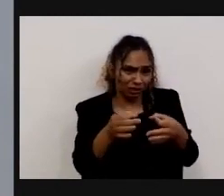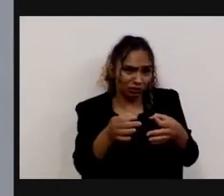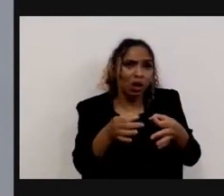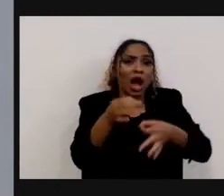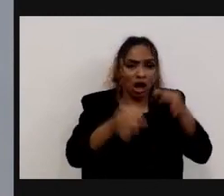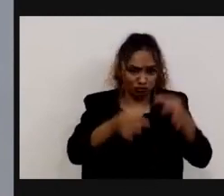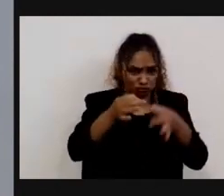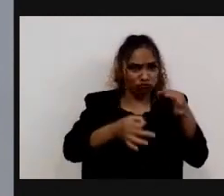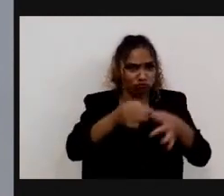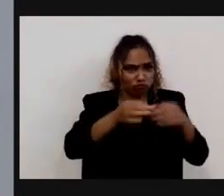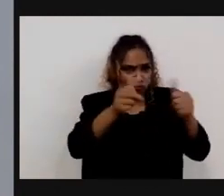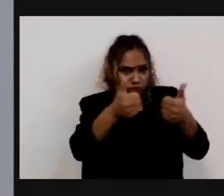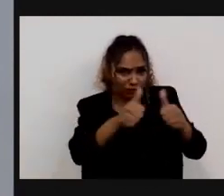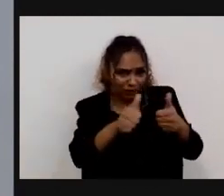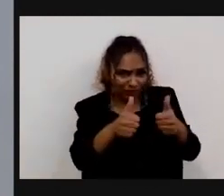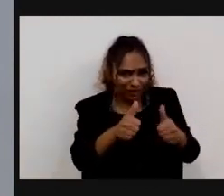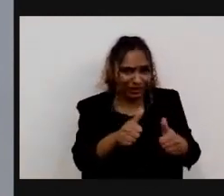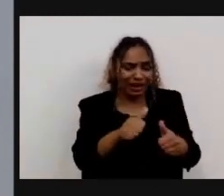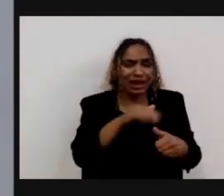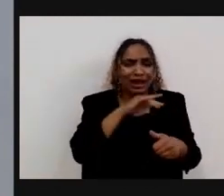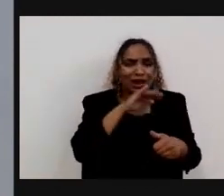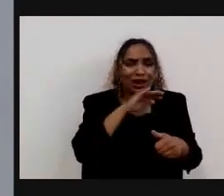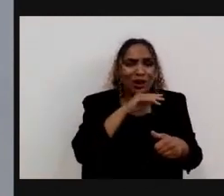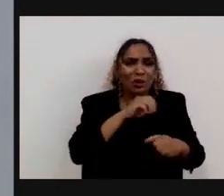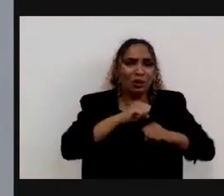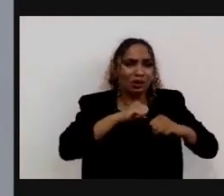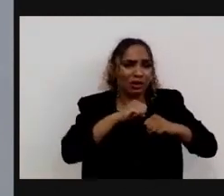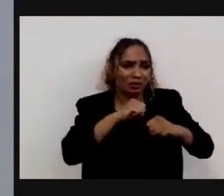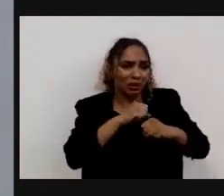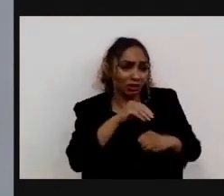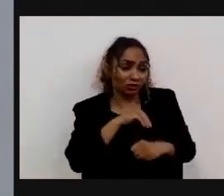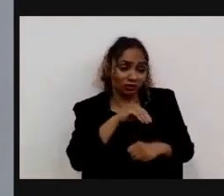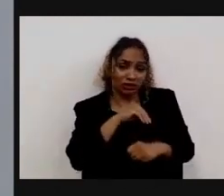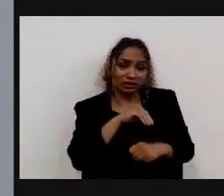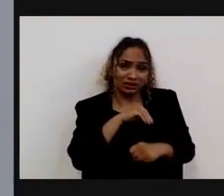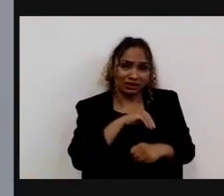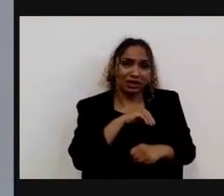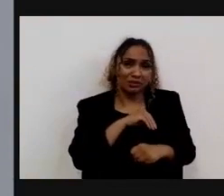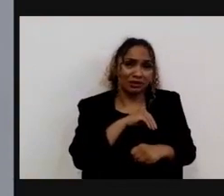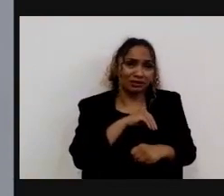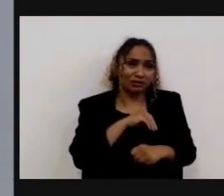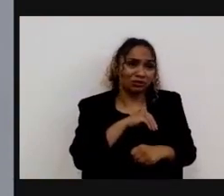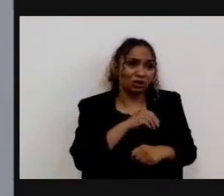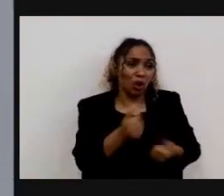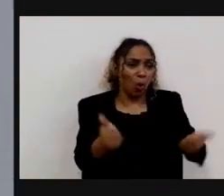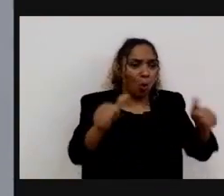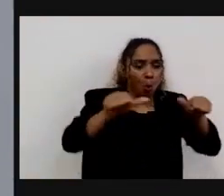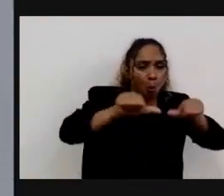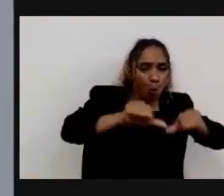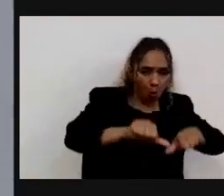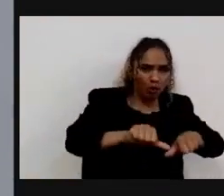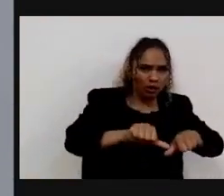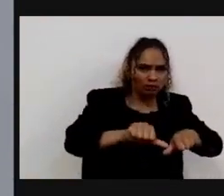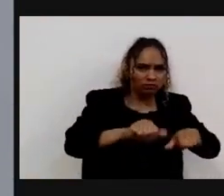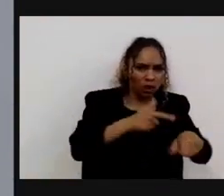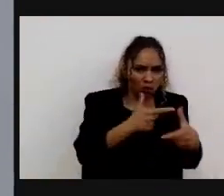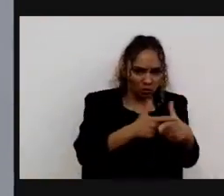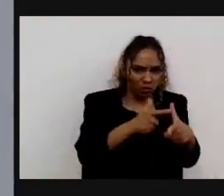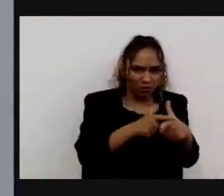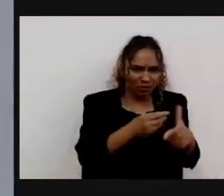justo avaliar ela de uma forma que impacta inclusive financeiramente muito mal nessa situação que ela estava